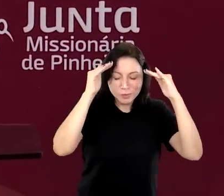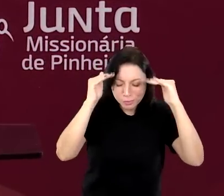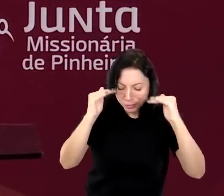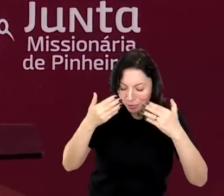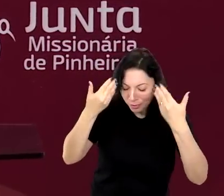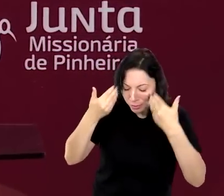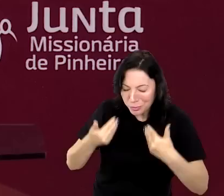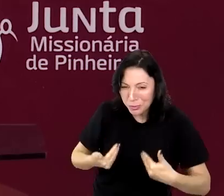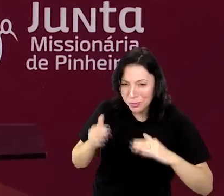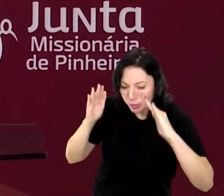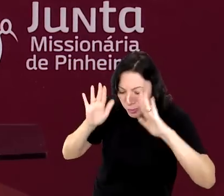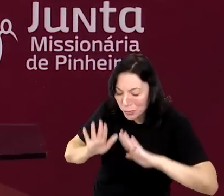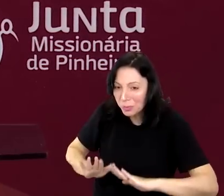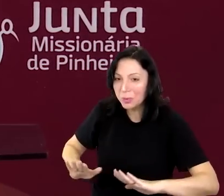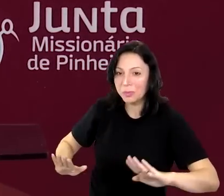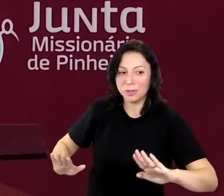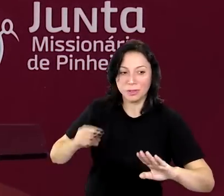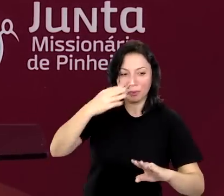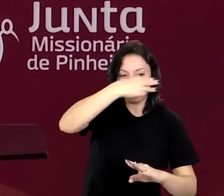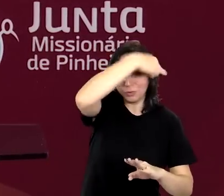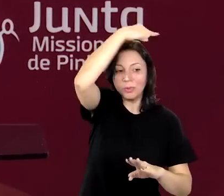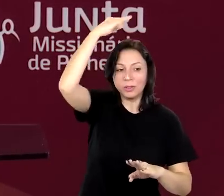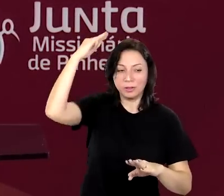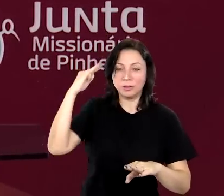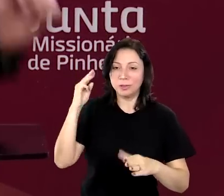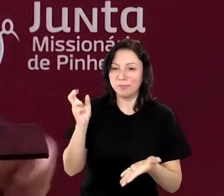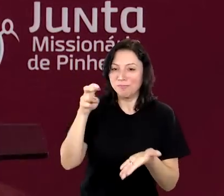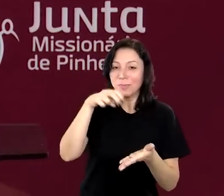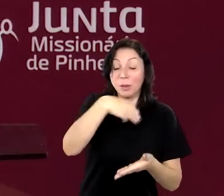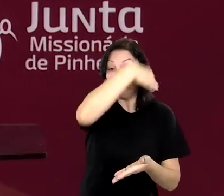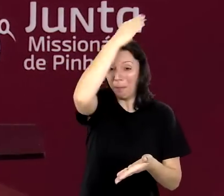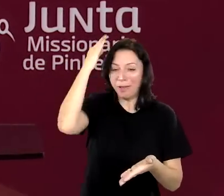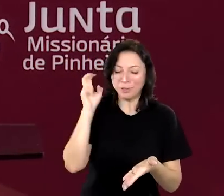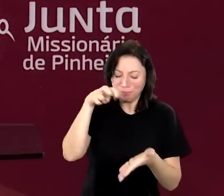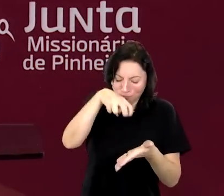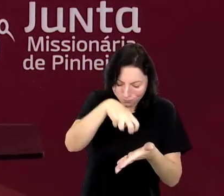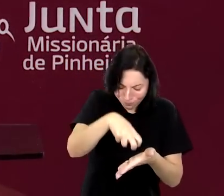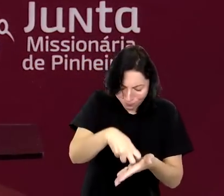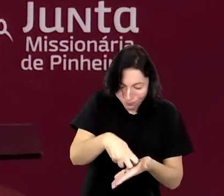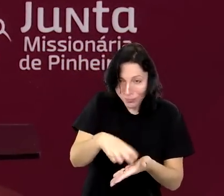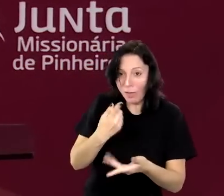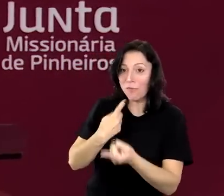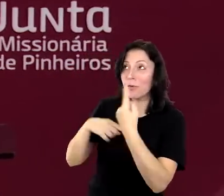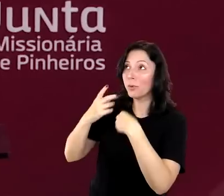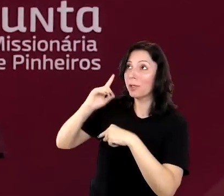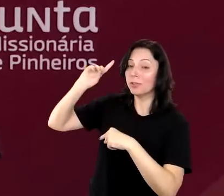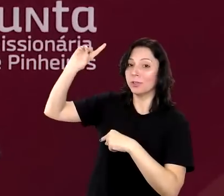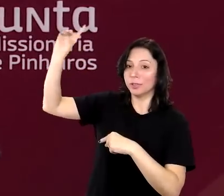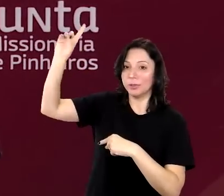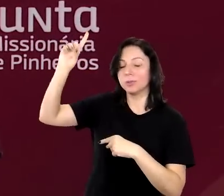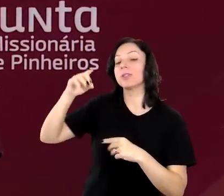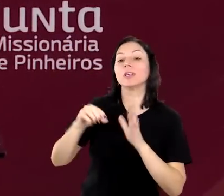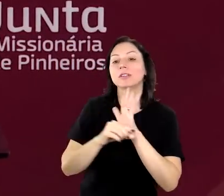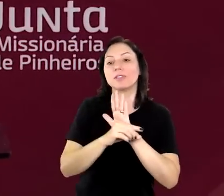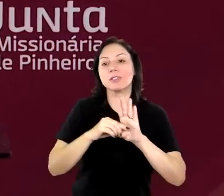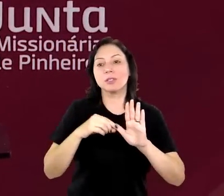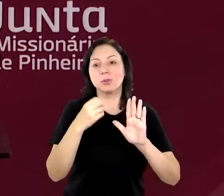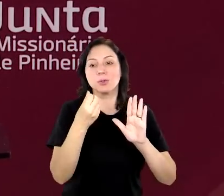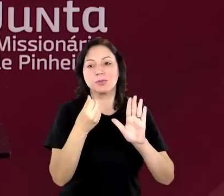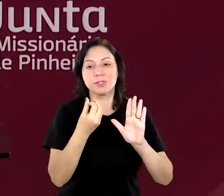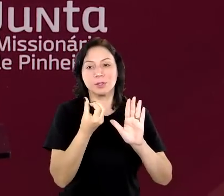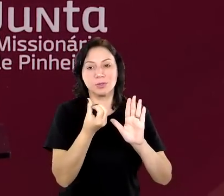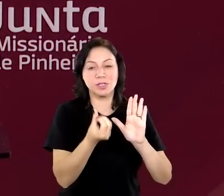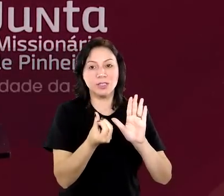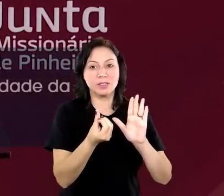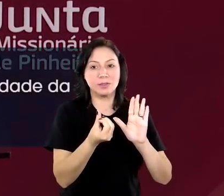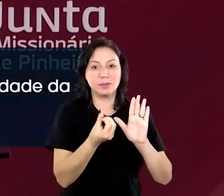homem. Em primeiro lugar, veja no versículo 26, diz assim: no sexto mês foi o anjo